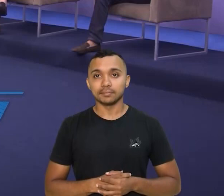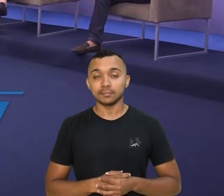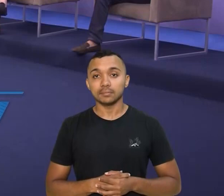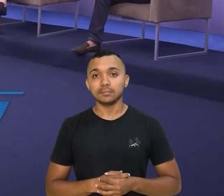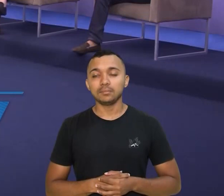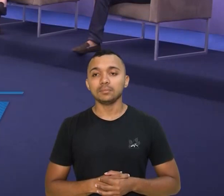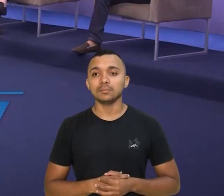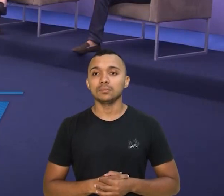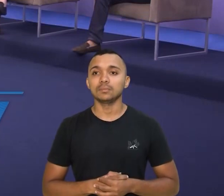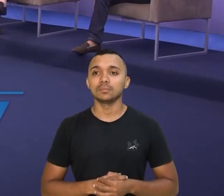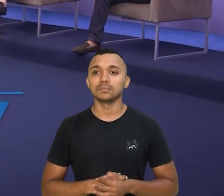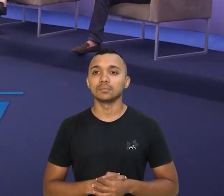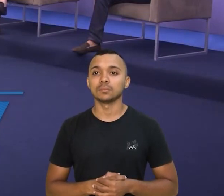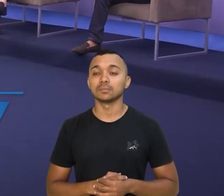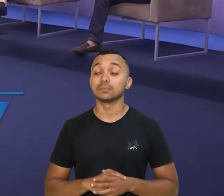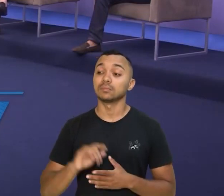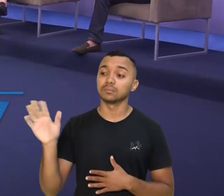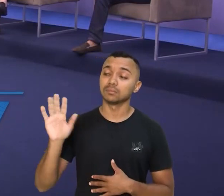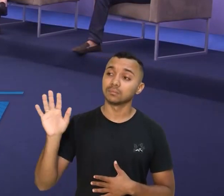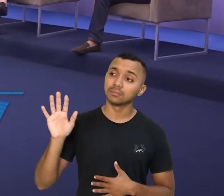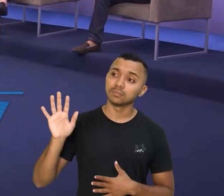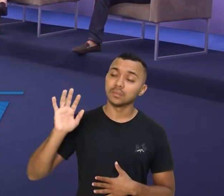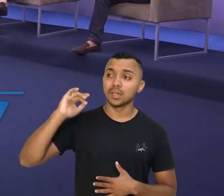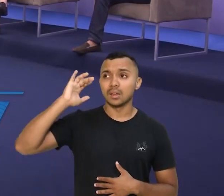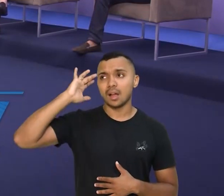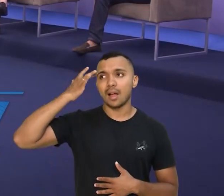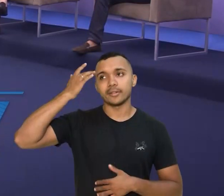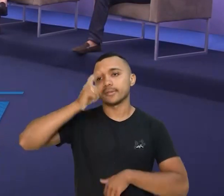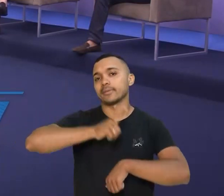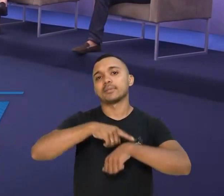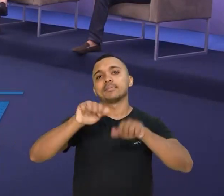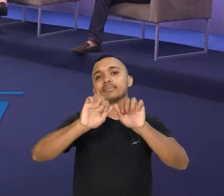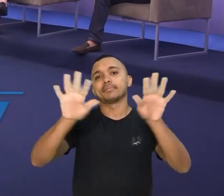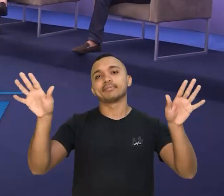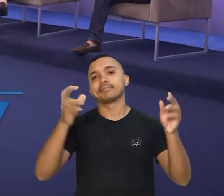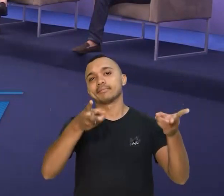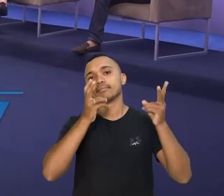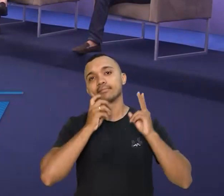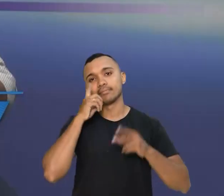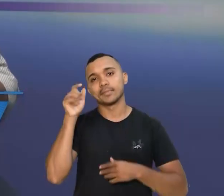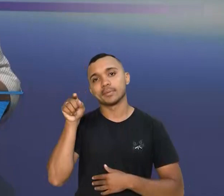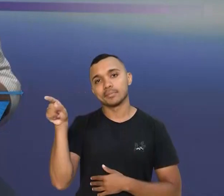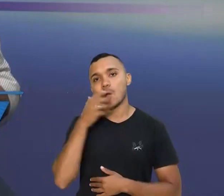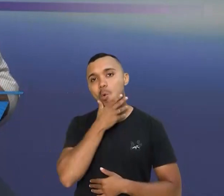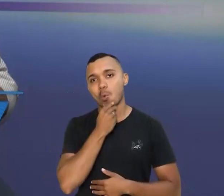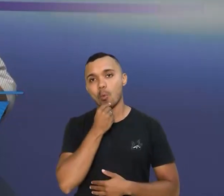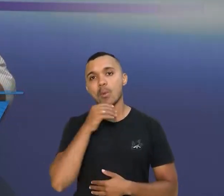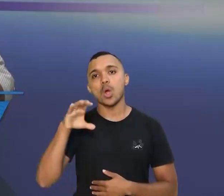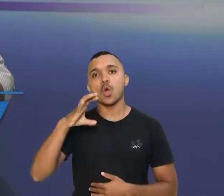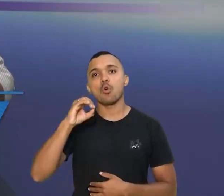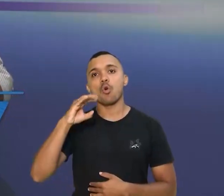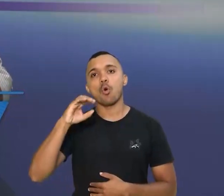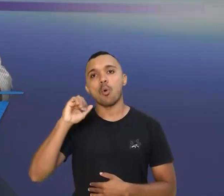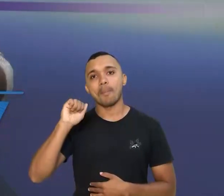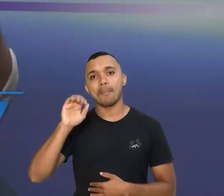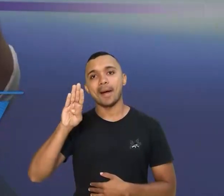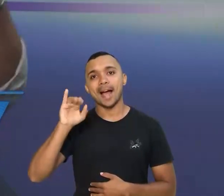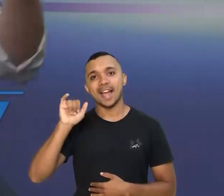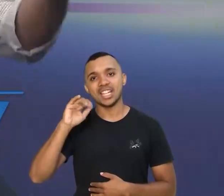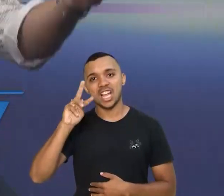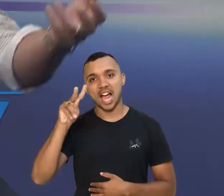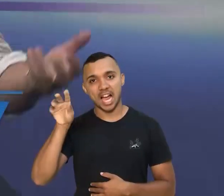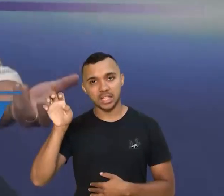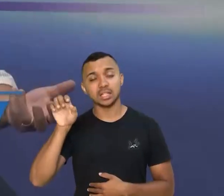ferroviário, uma coisa eu acho que é nítida. O Kobayashi, ele sabe o que ele dispõe e o que